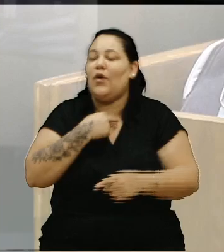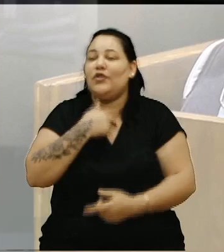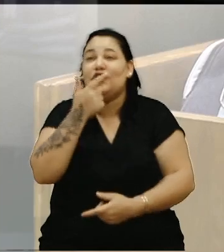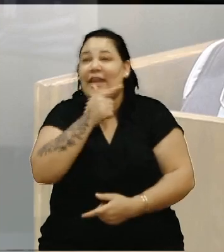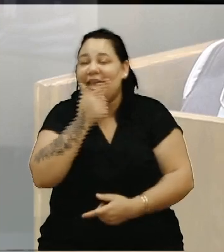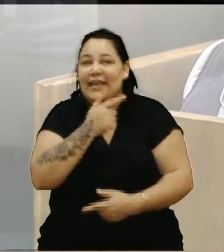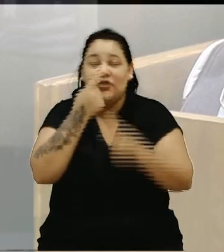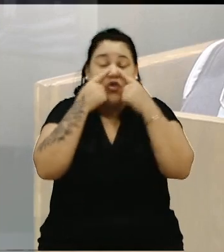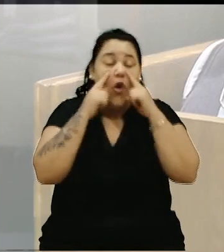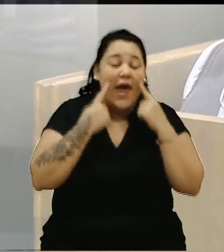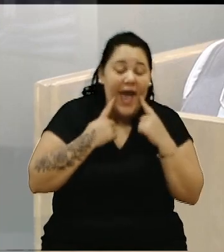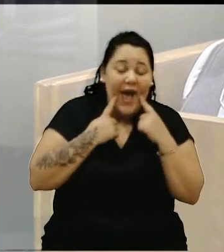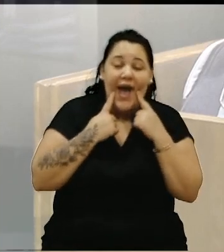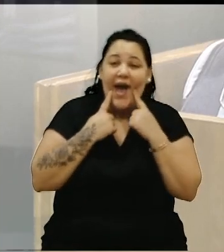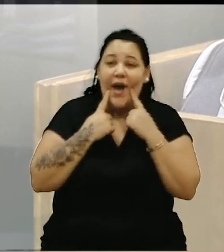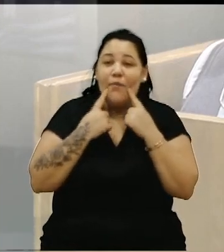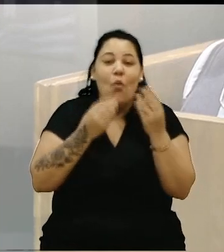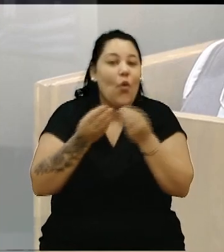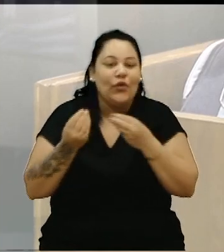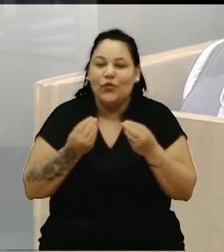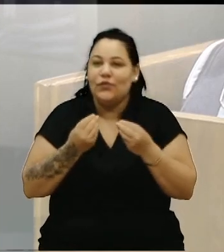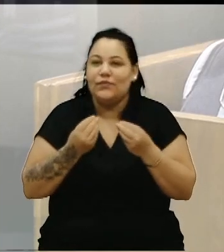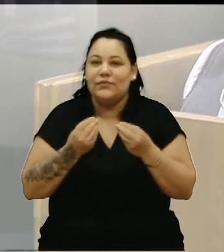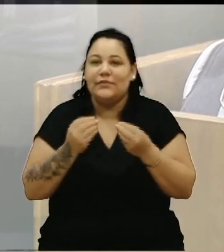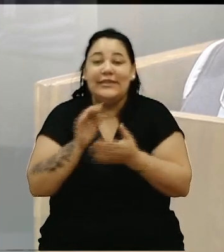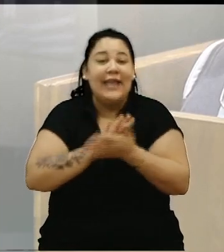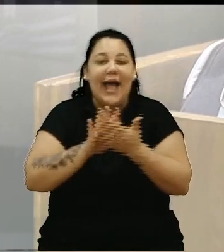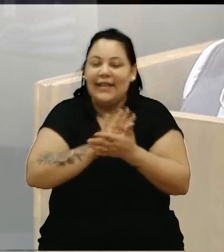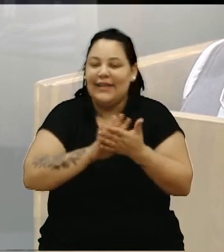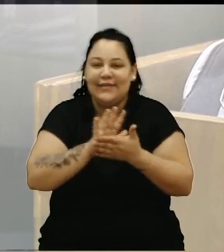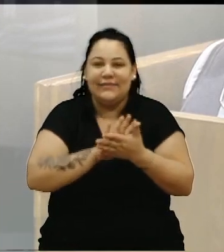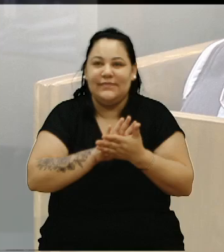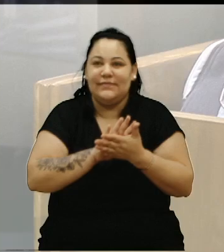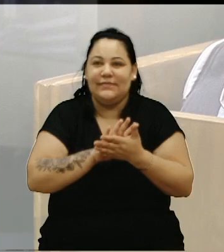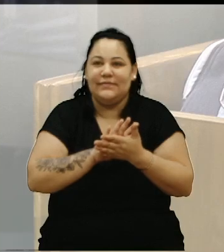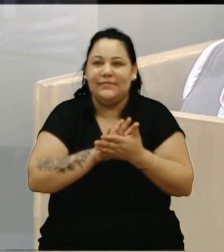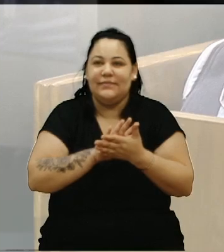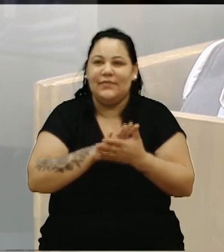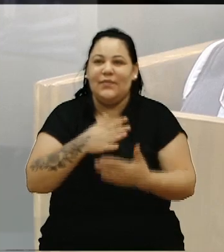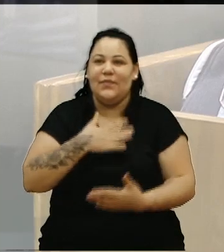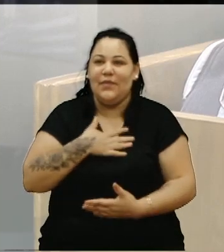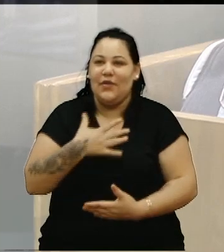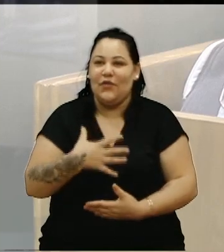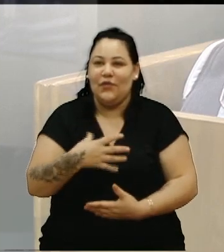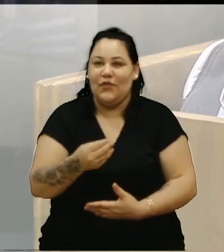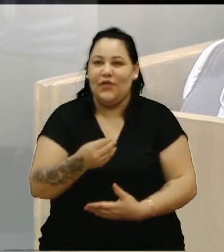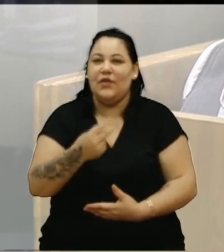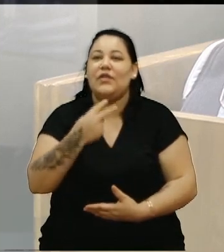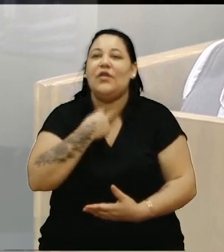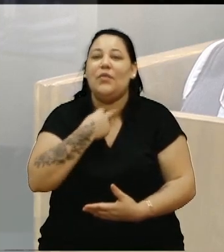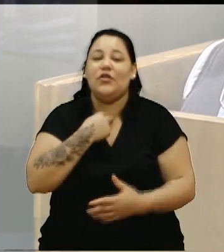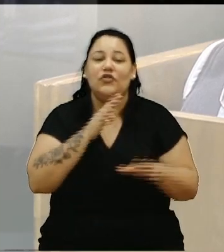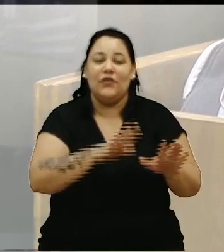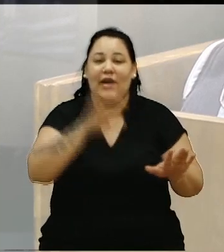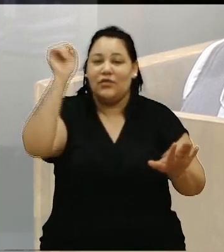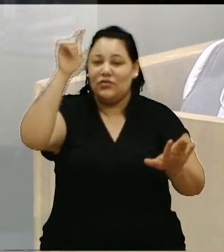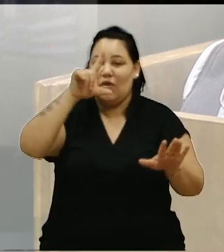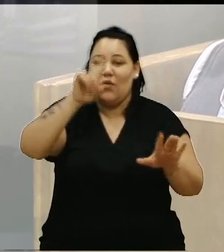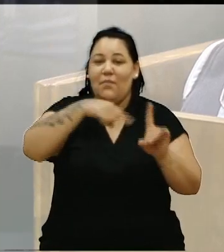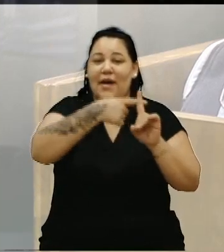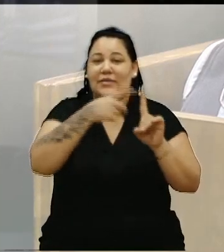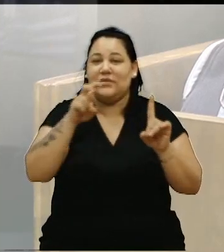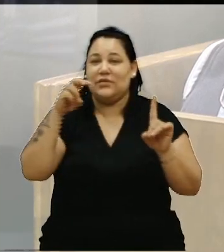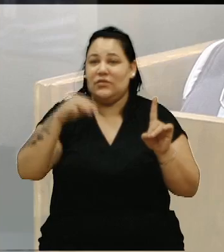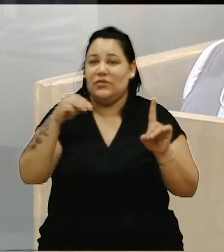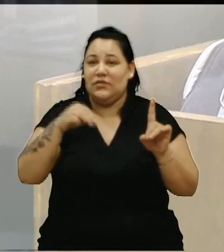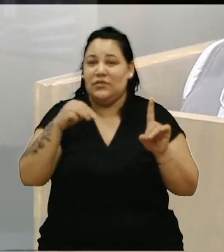chorar demais. Meu filho não pode ter um lazer ao sol mais do que 5 minutos,